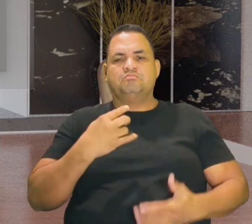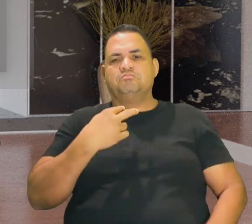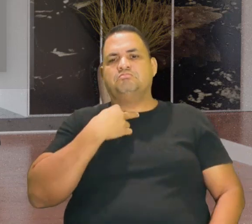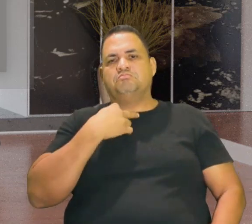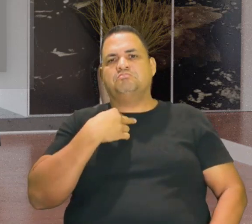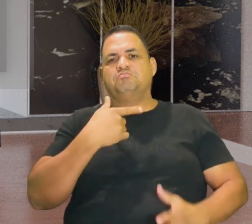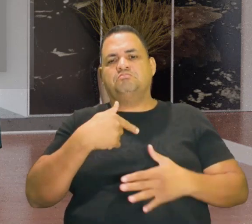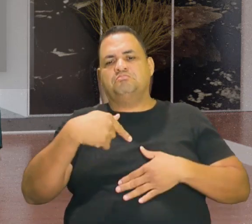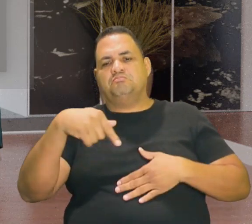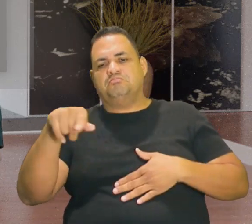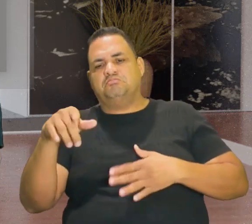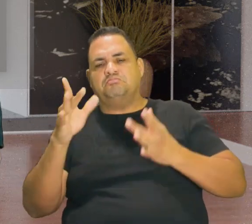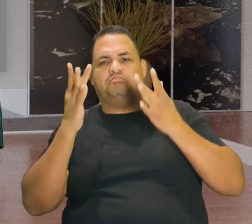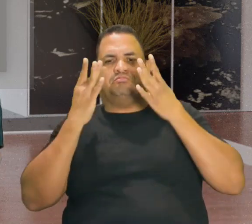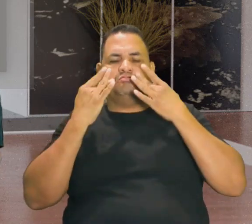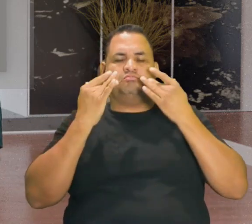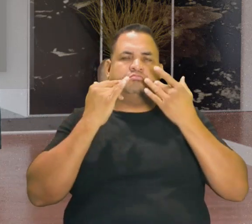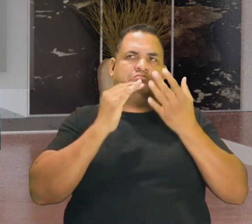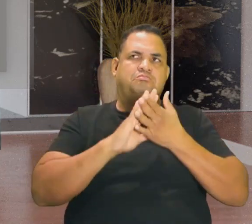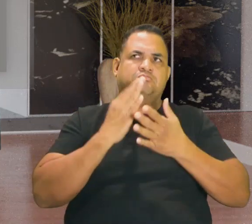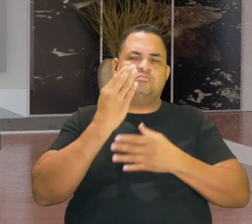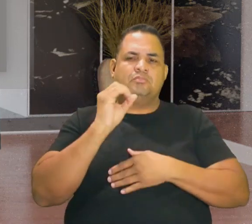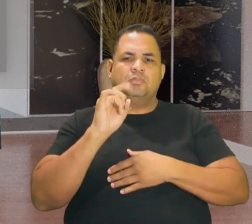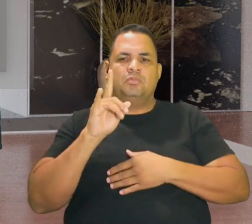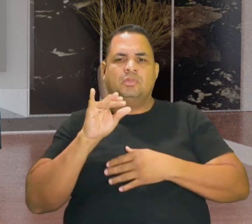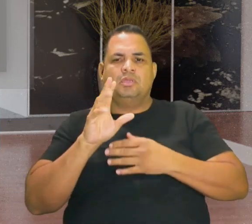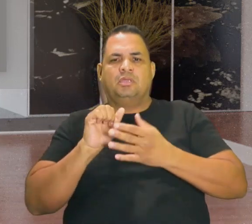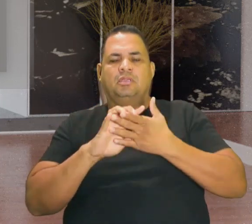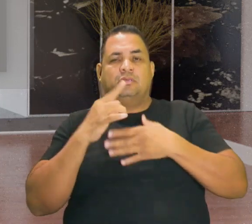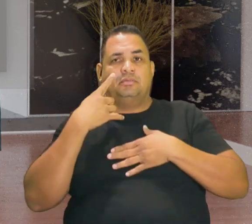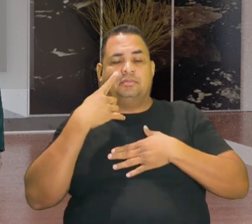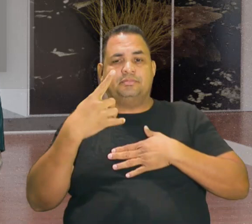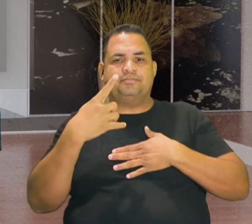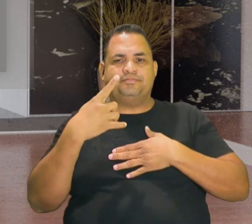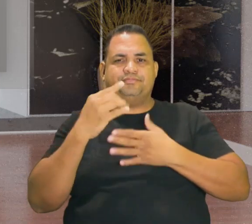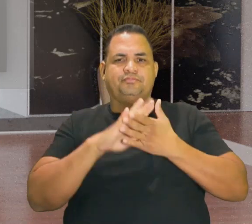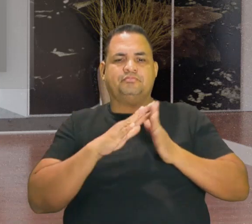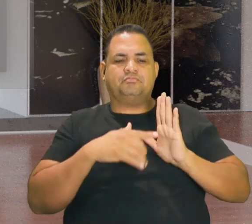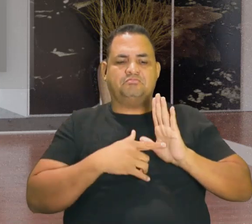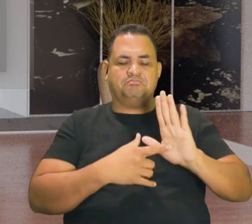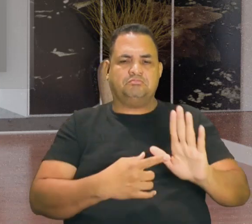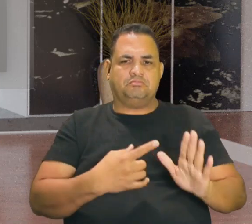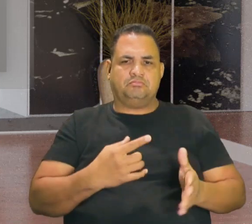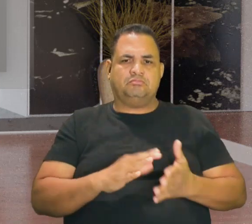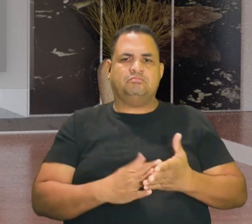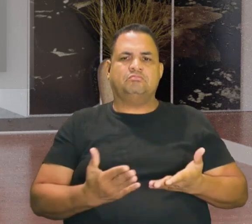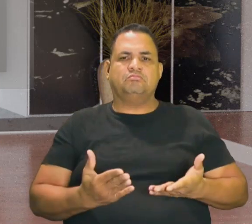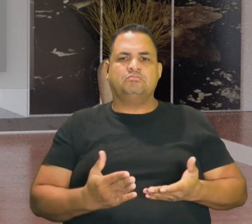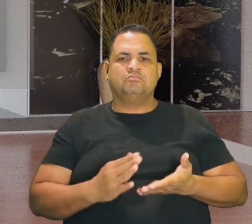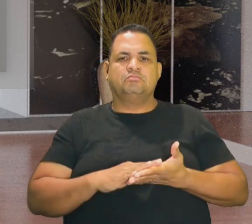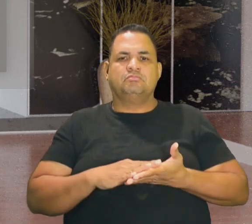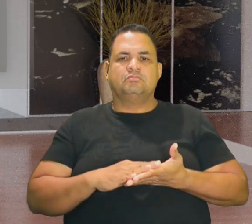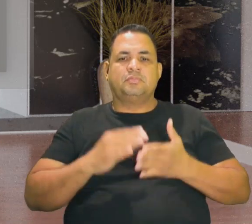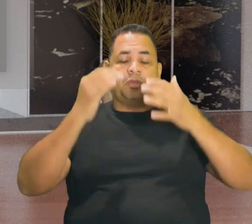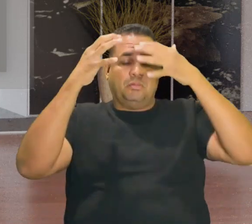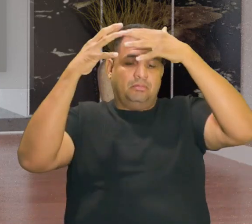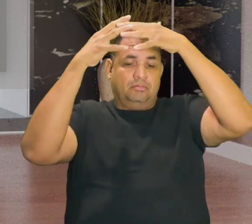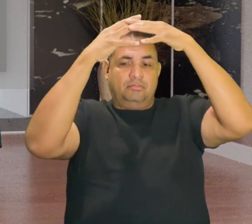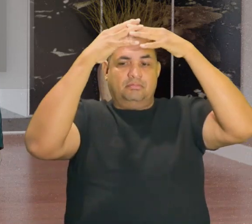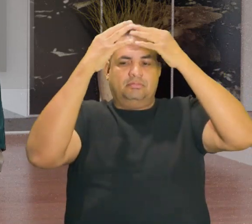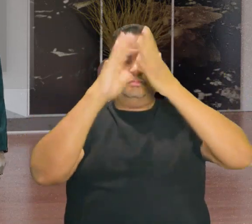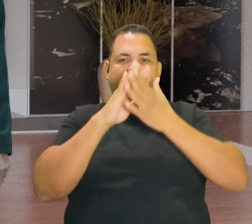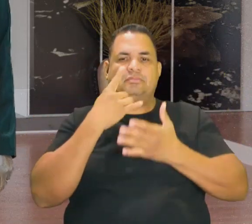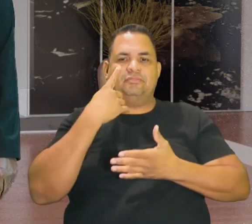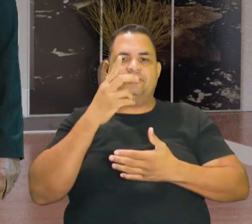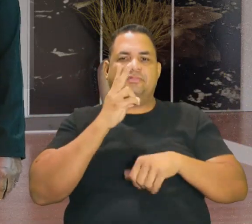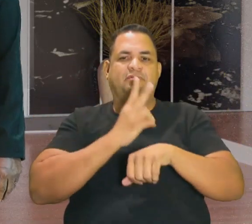alterar que não pode ir lá numa ópera assistir uma apresentação do sério vamos assistir